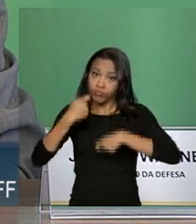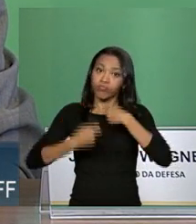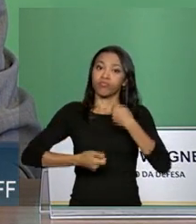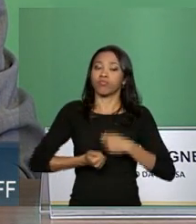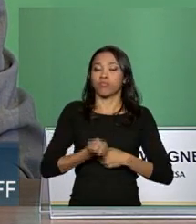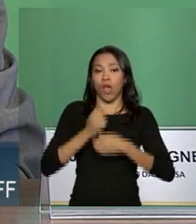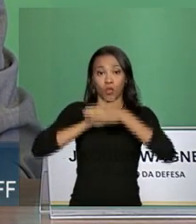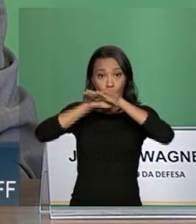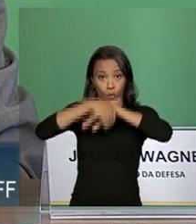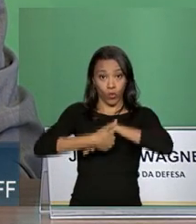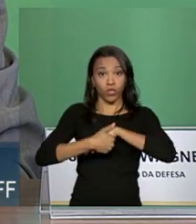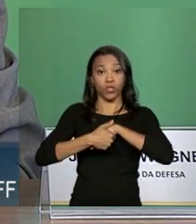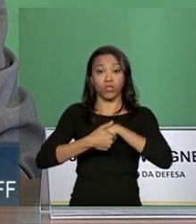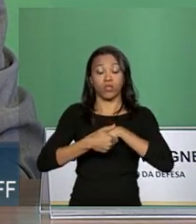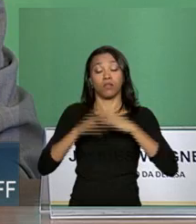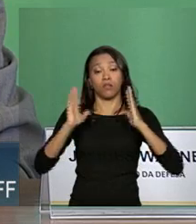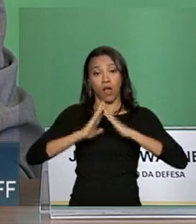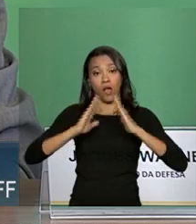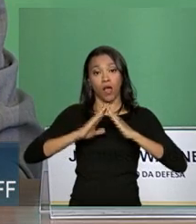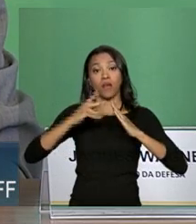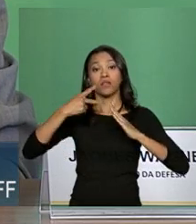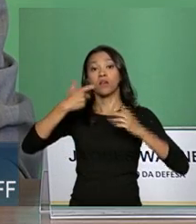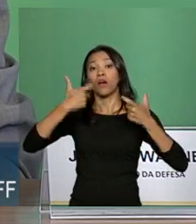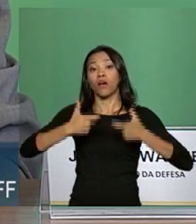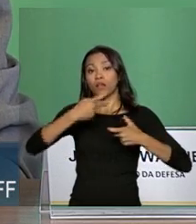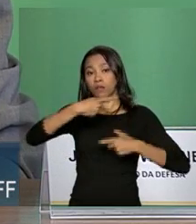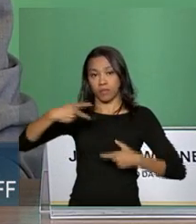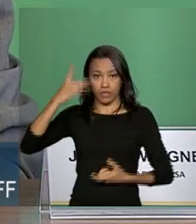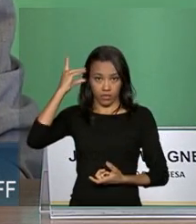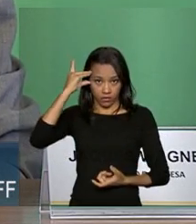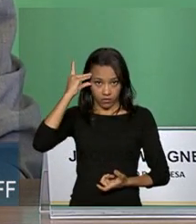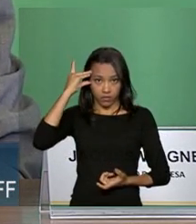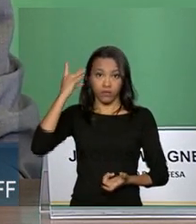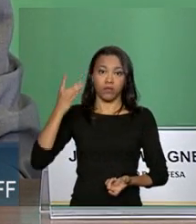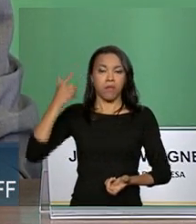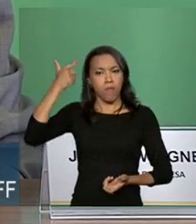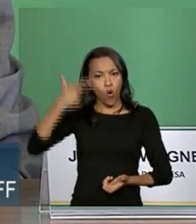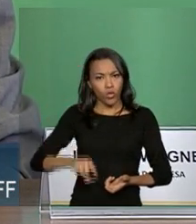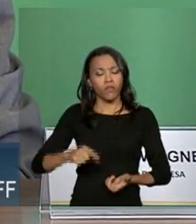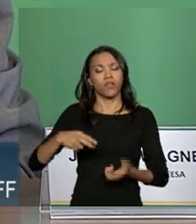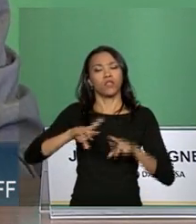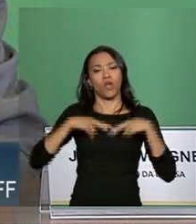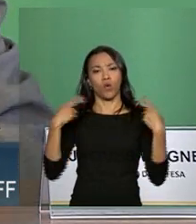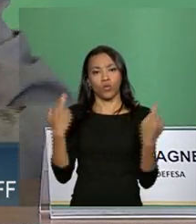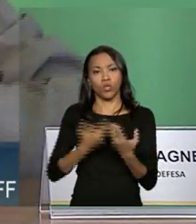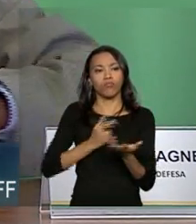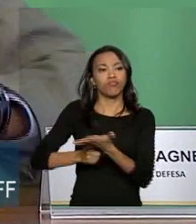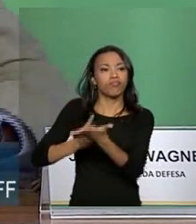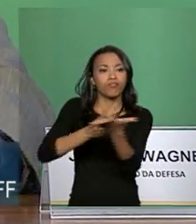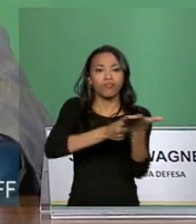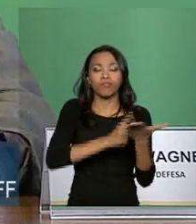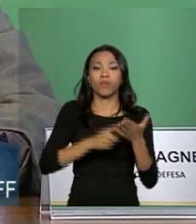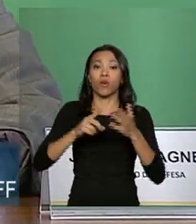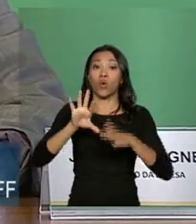no Alvorada, onde deve estar de novo as lideranças nossas, que é um pouco